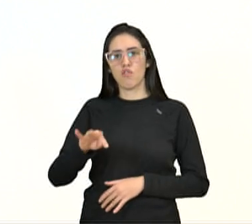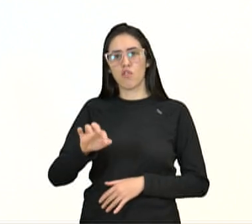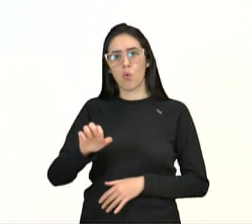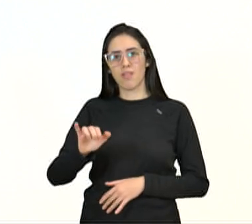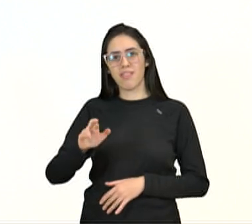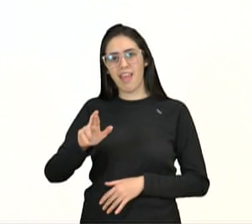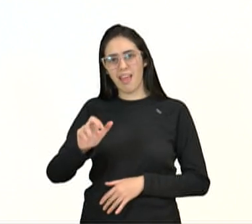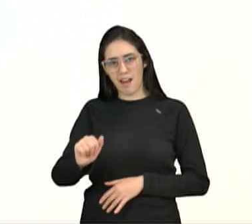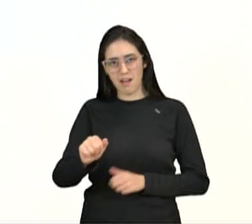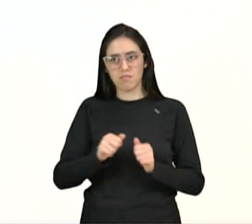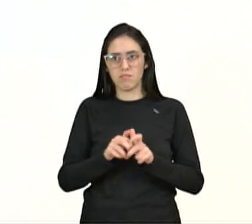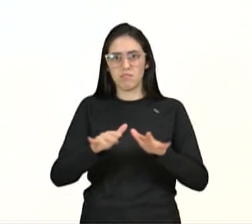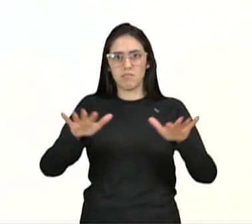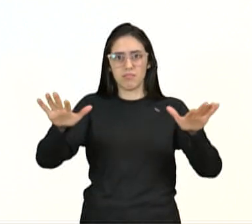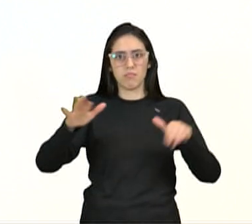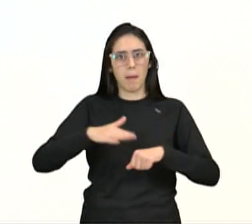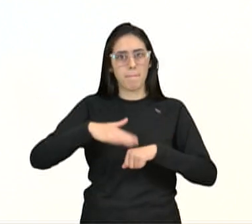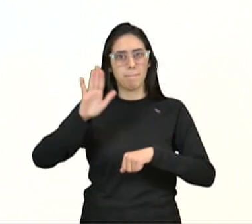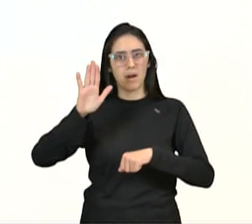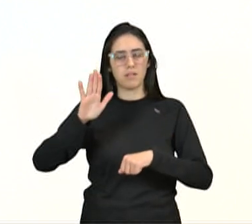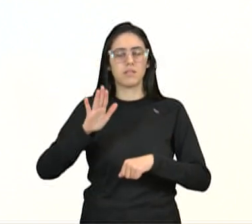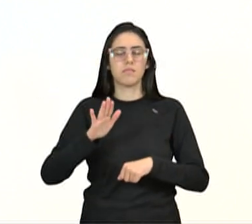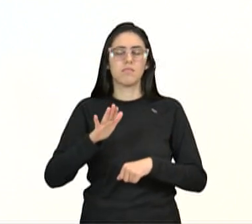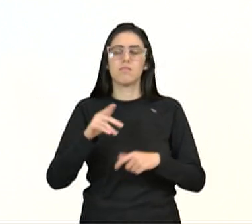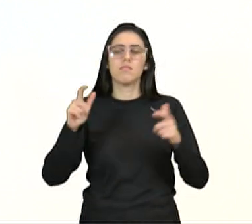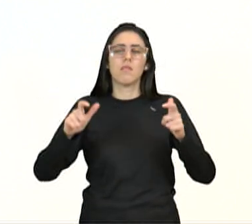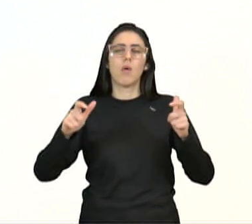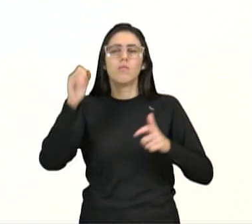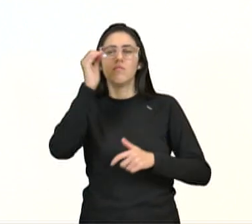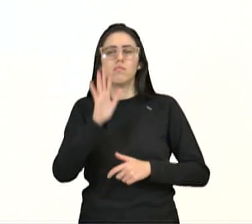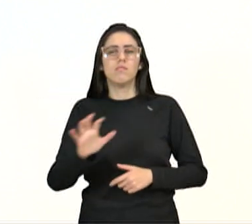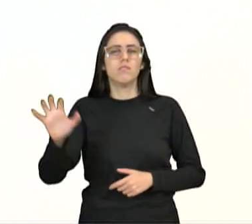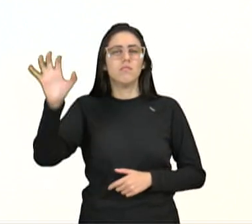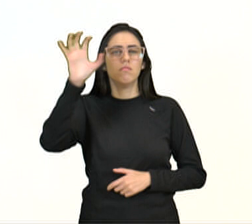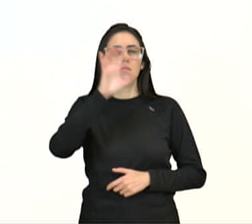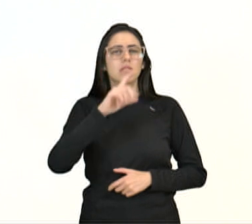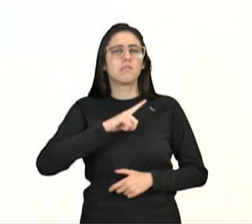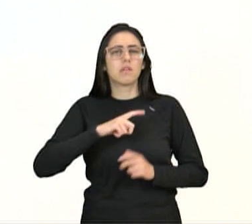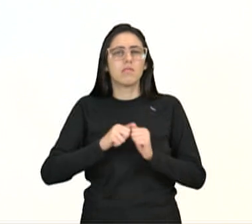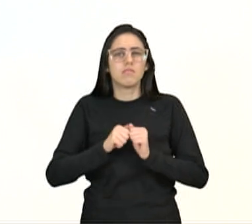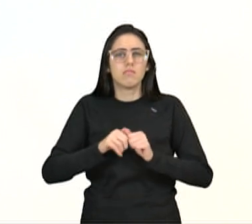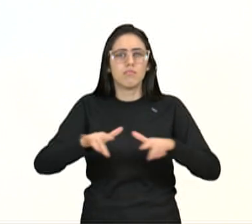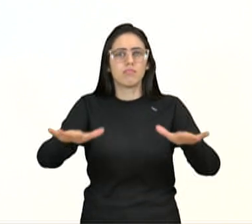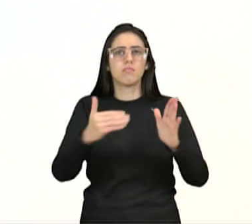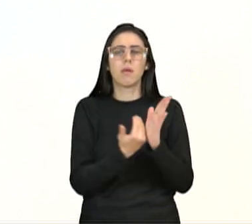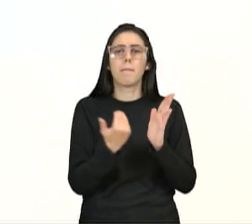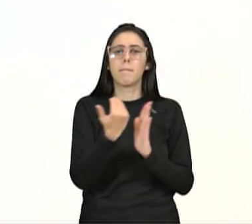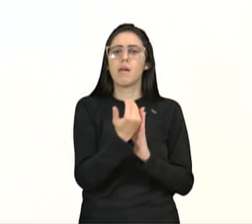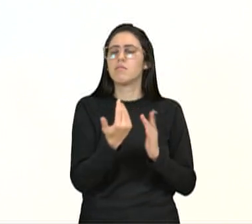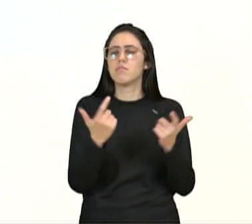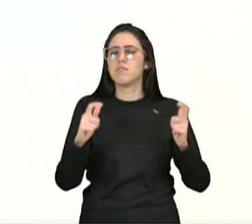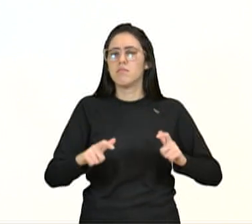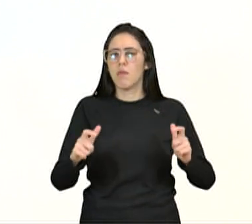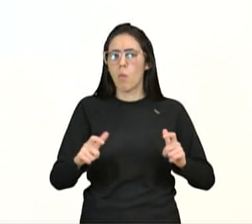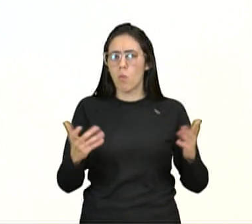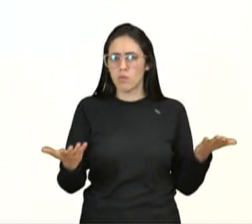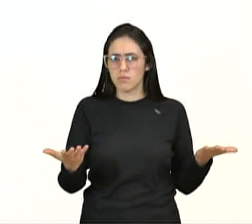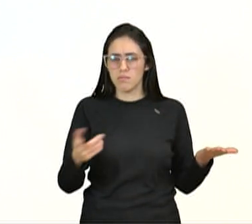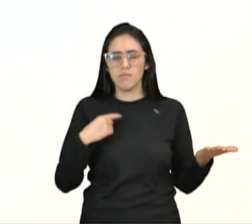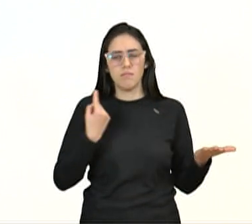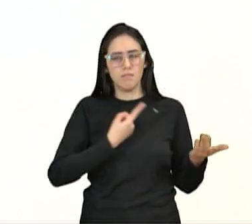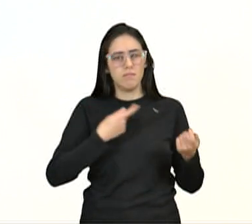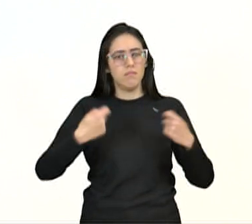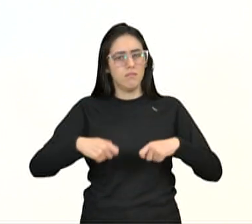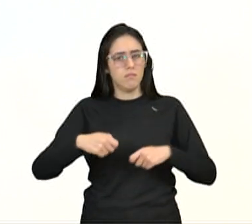que partes do Brasil nós temos essa característica de expansão da fronteira agrícola? Para entender o que